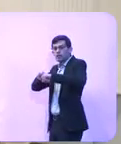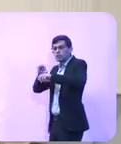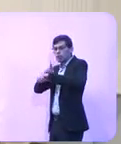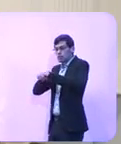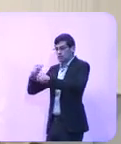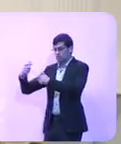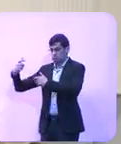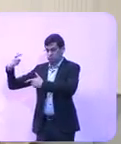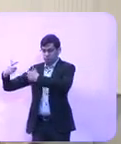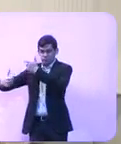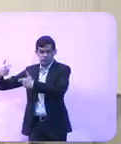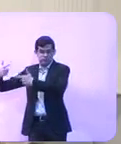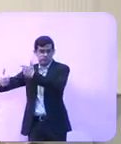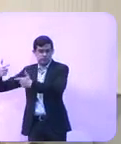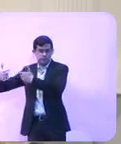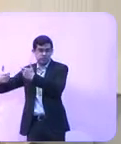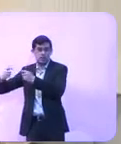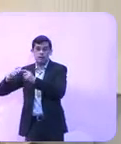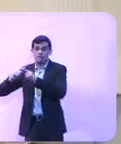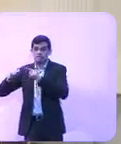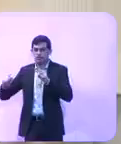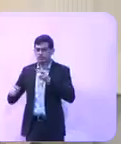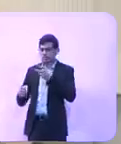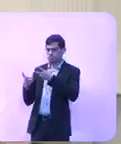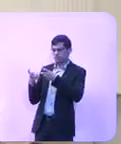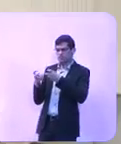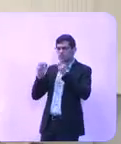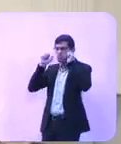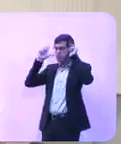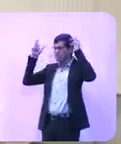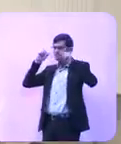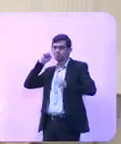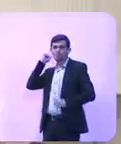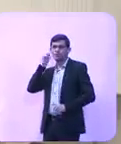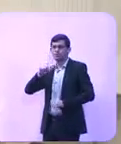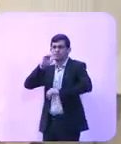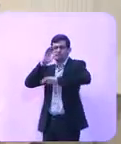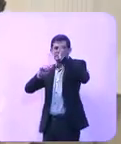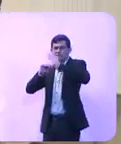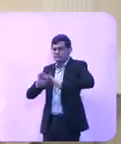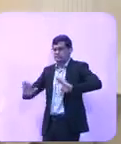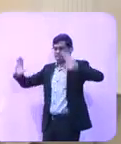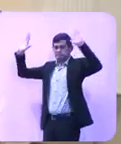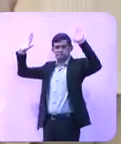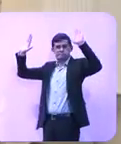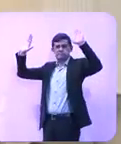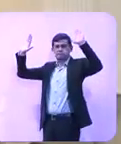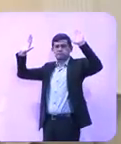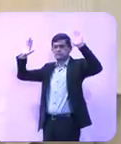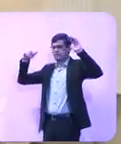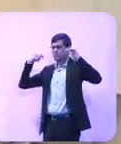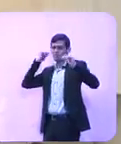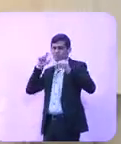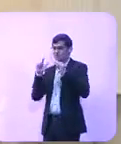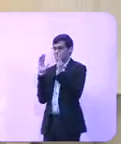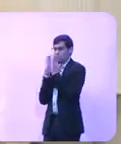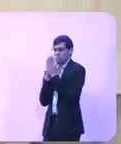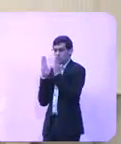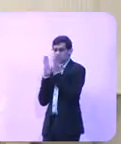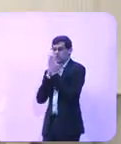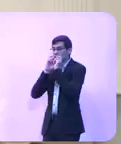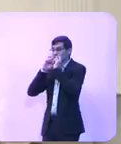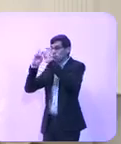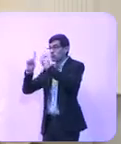vendo a batalha, eles viram que Moisés não ia aguentar ficar com as mãos levantadas, intercedendo,